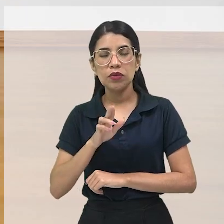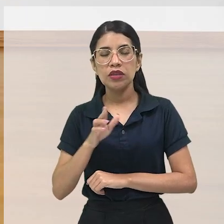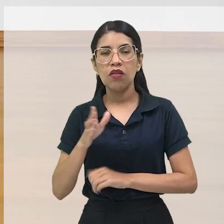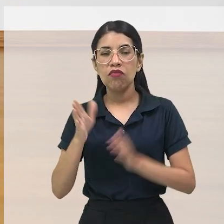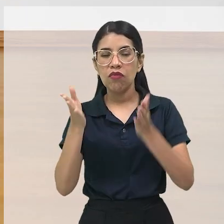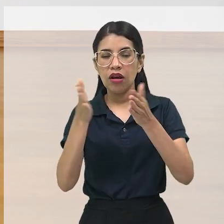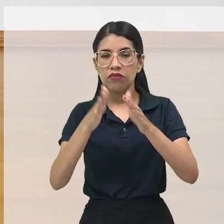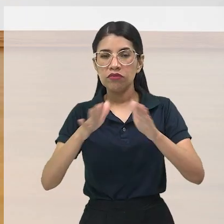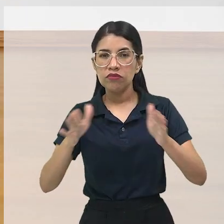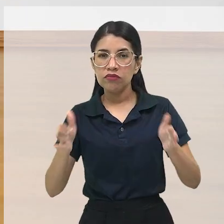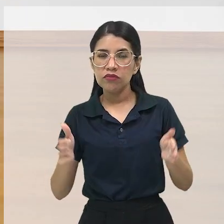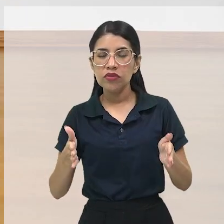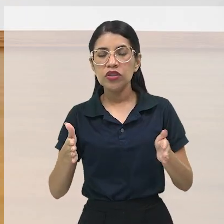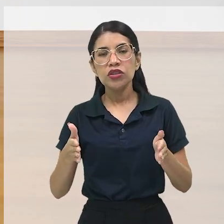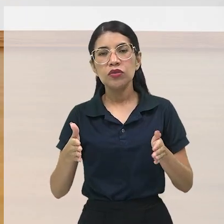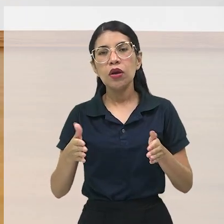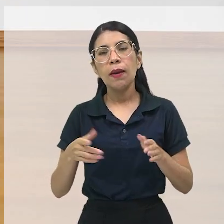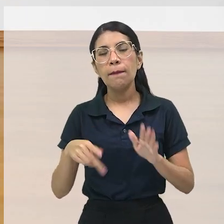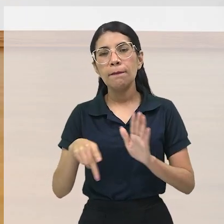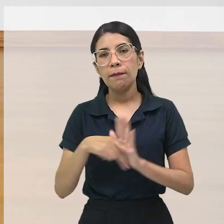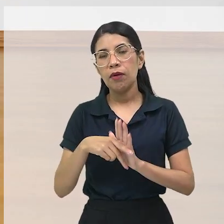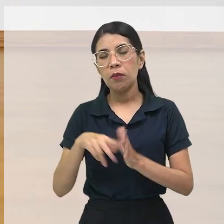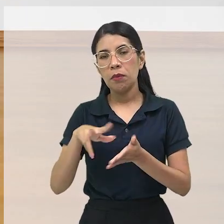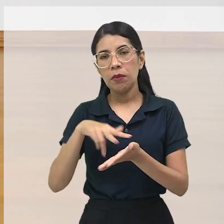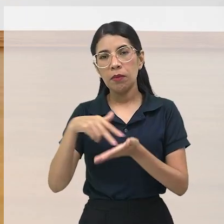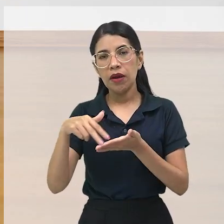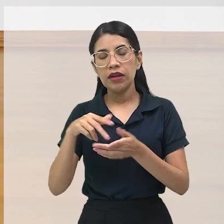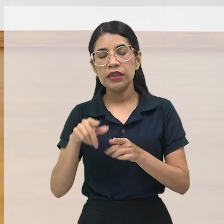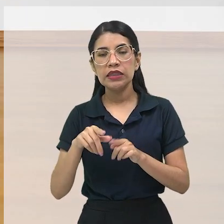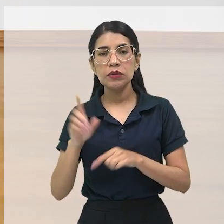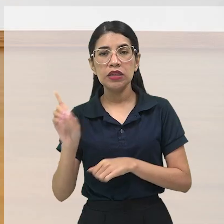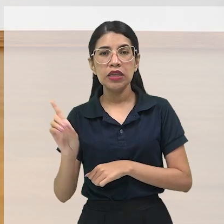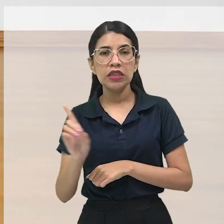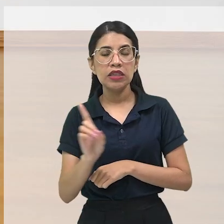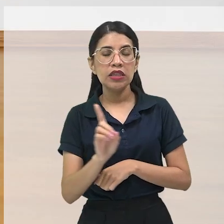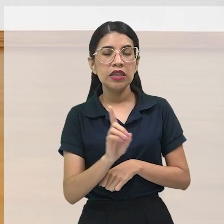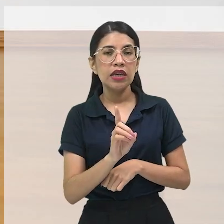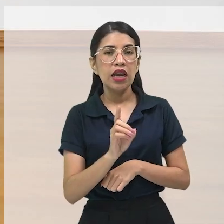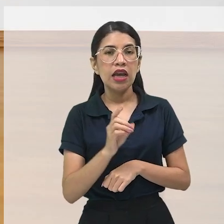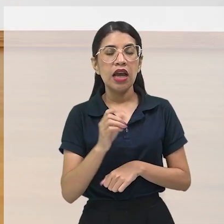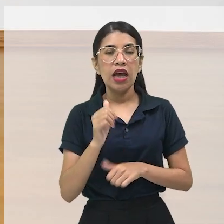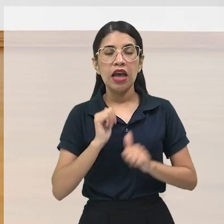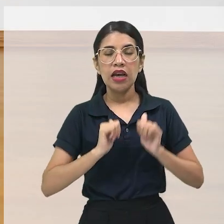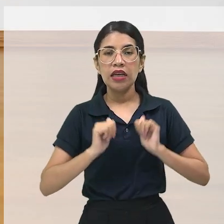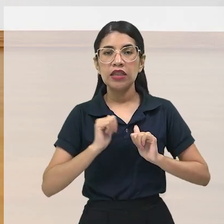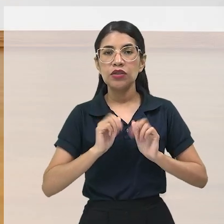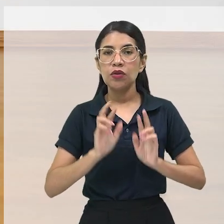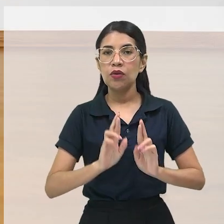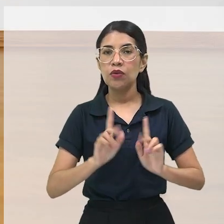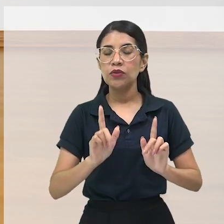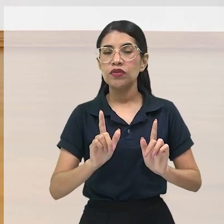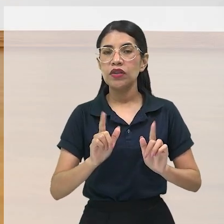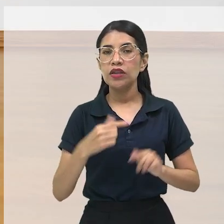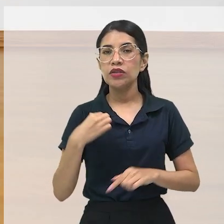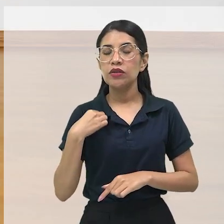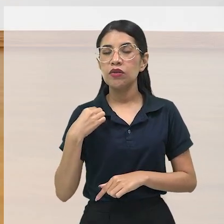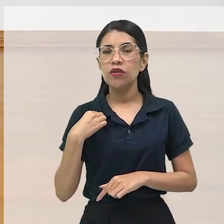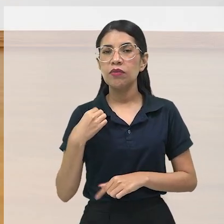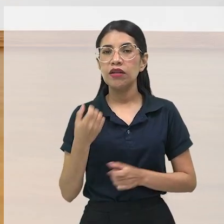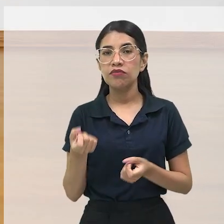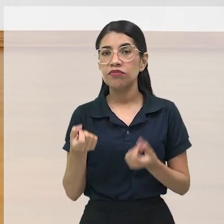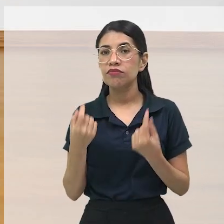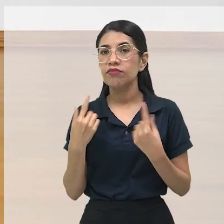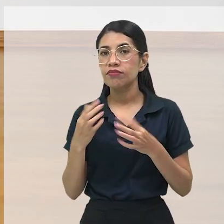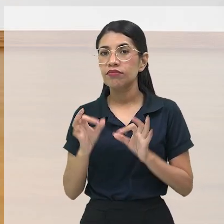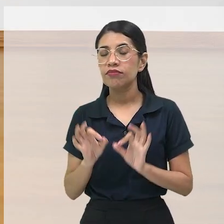de baile, né, enfim. E se chega uma atriz com uma vestimenta diferente, a gente já vai começar a achar estranho. Então,